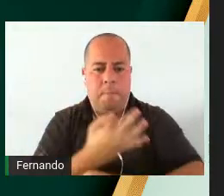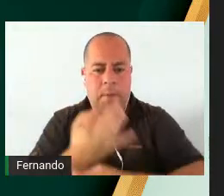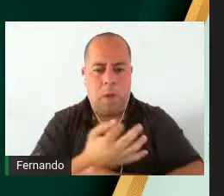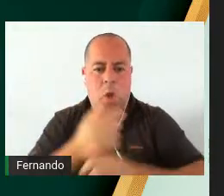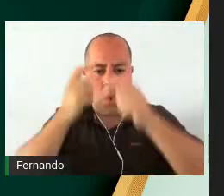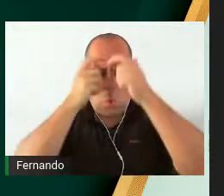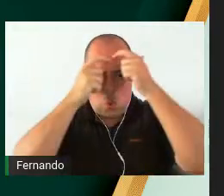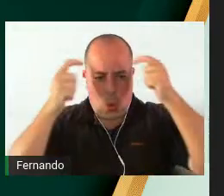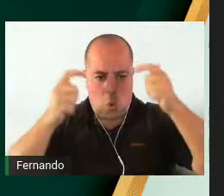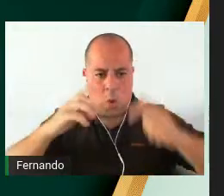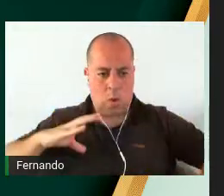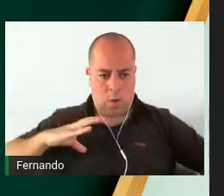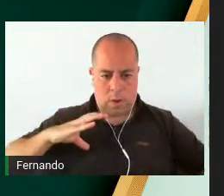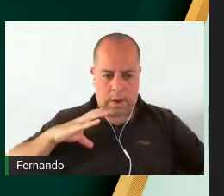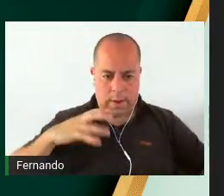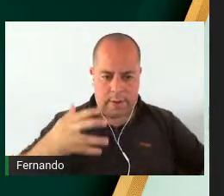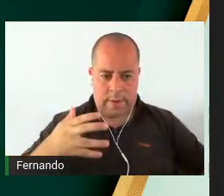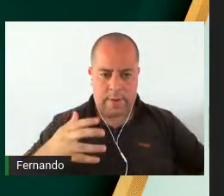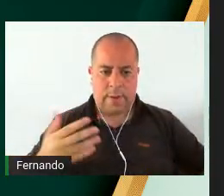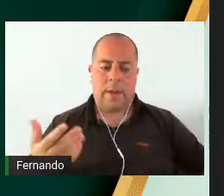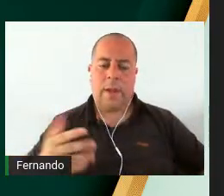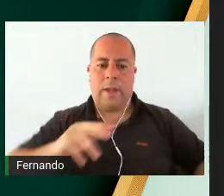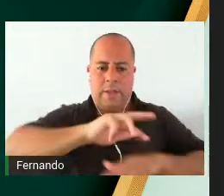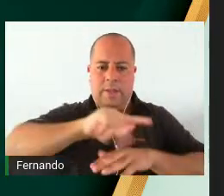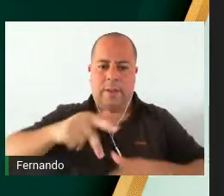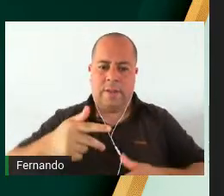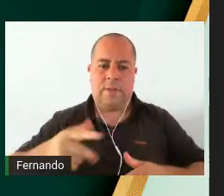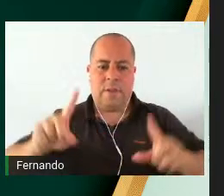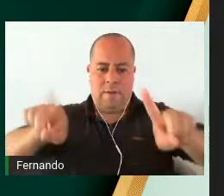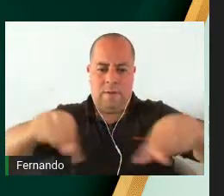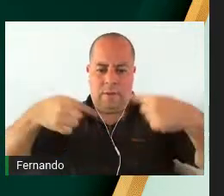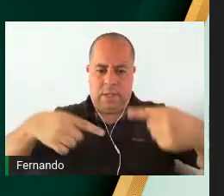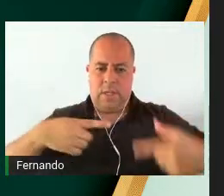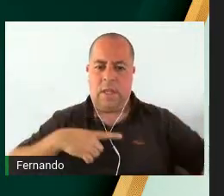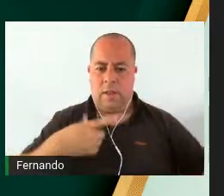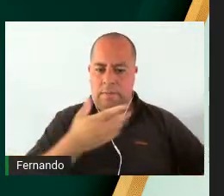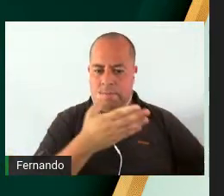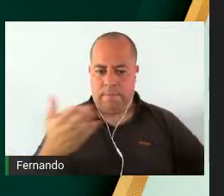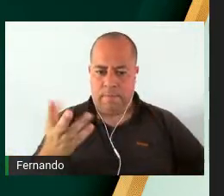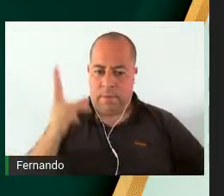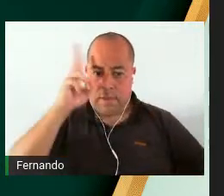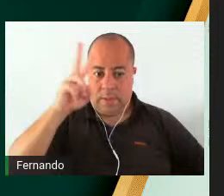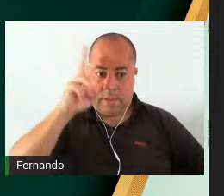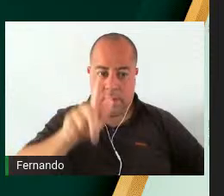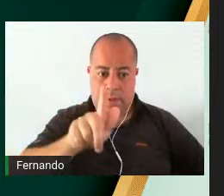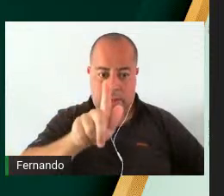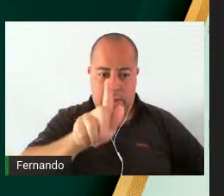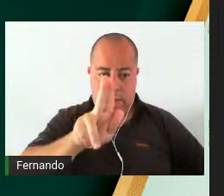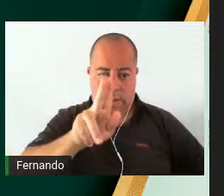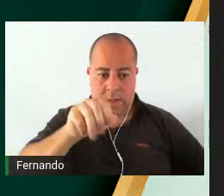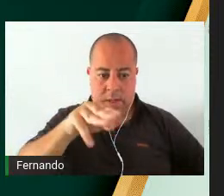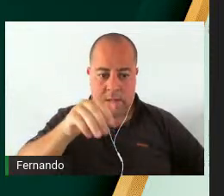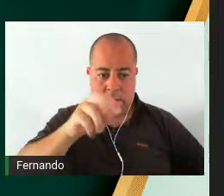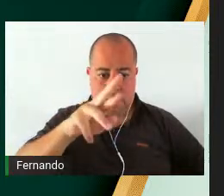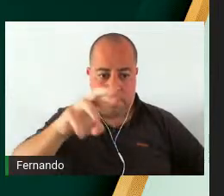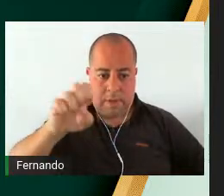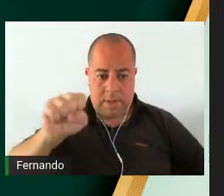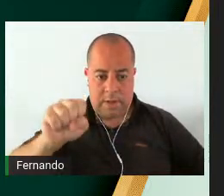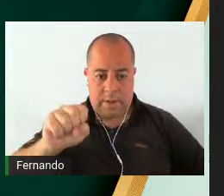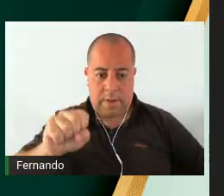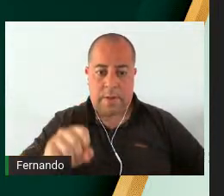da coragem frente às adversidades. Lembrando Guimarães Rosa, que escreveu: o